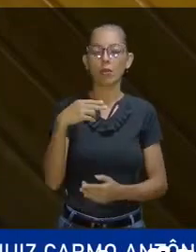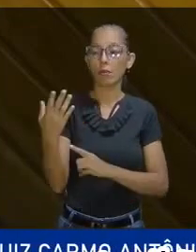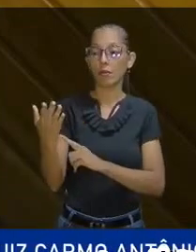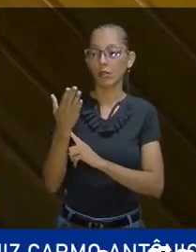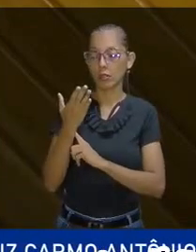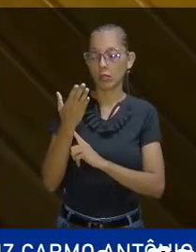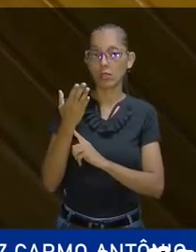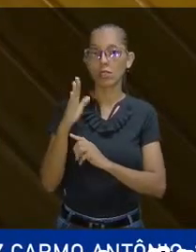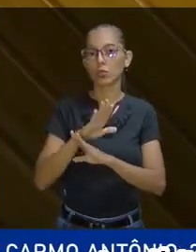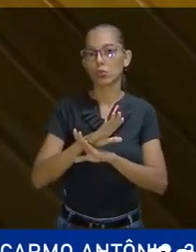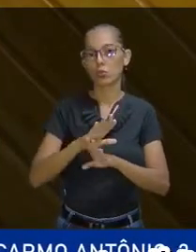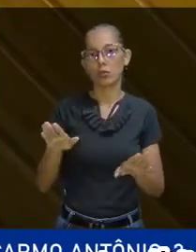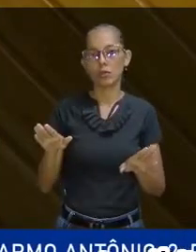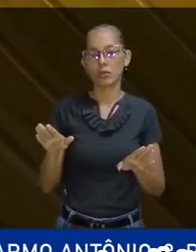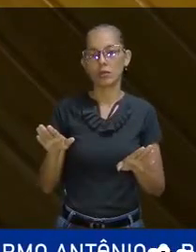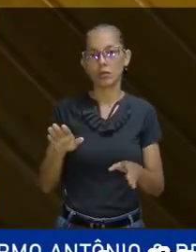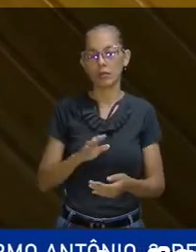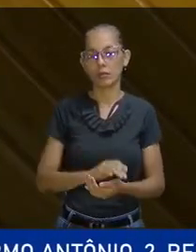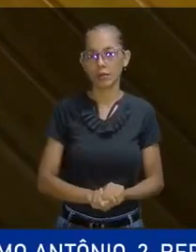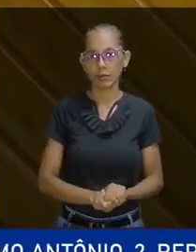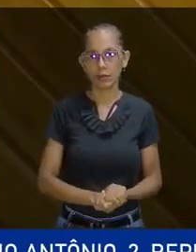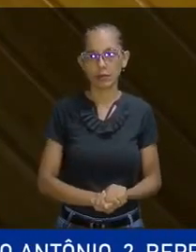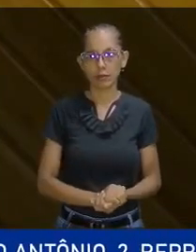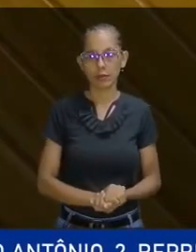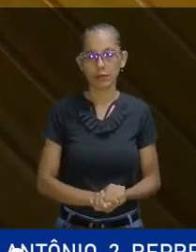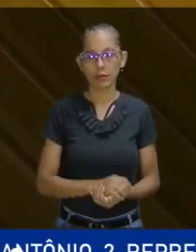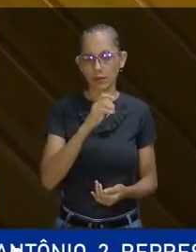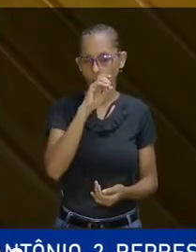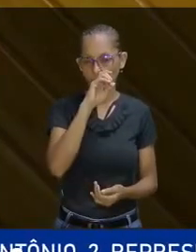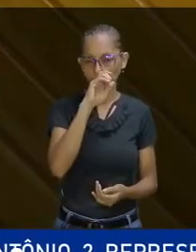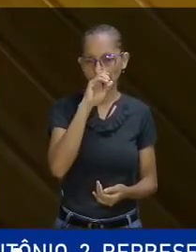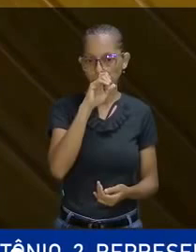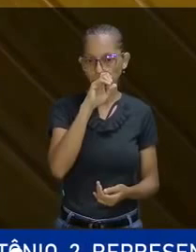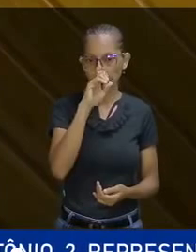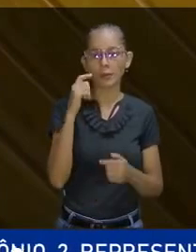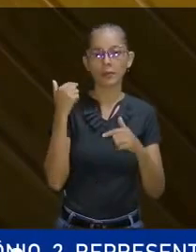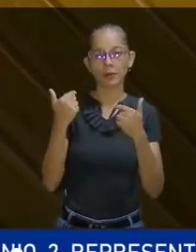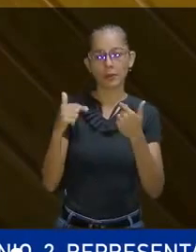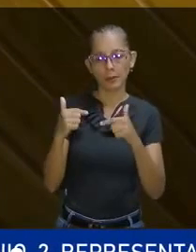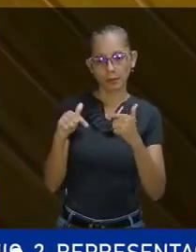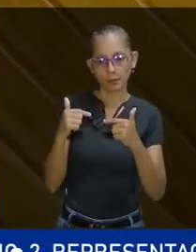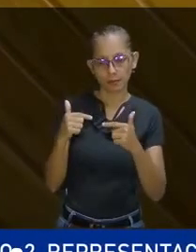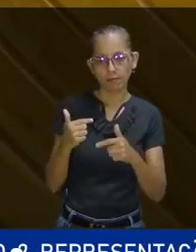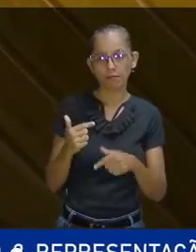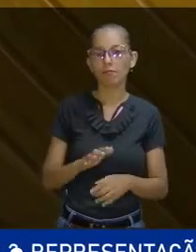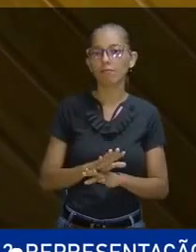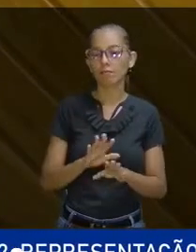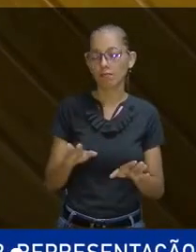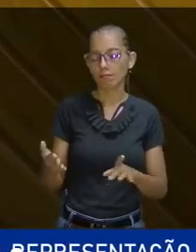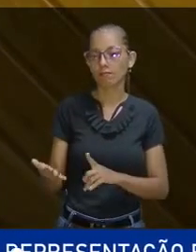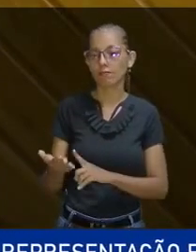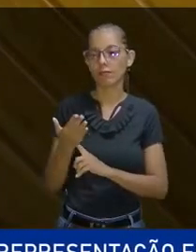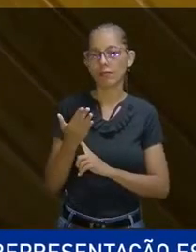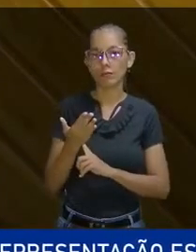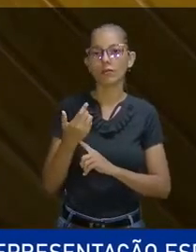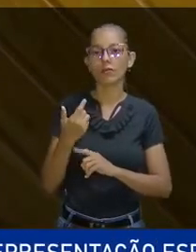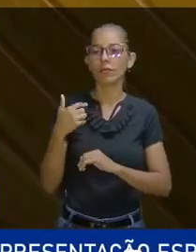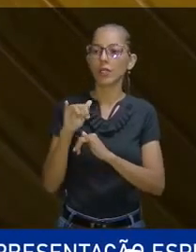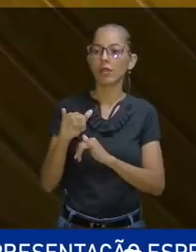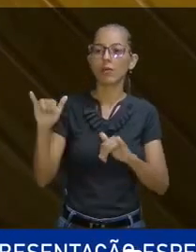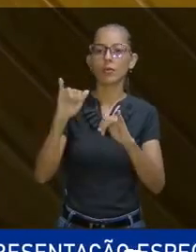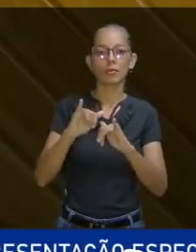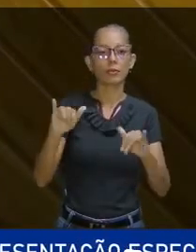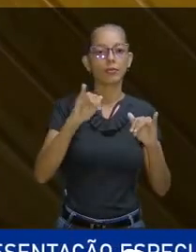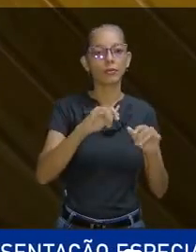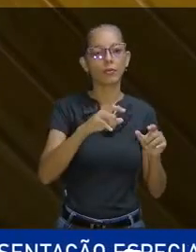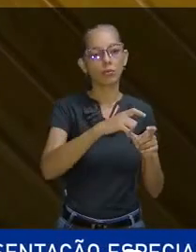acreditando que ele iria lhe trazer votos lícitos, né? Que ele iria trabalhar licitamente para a sua campanha. Né? Em